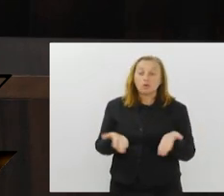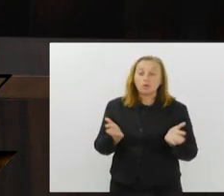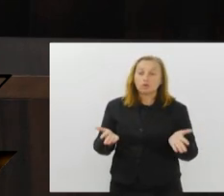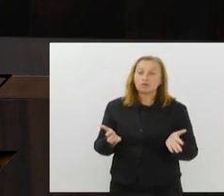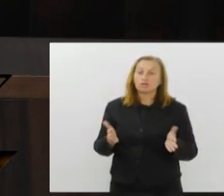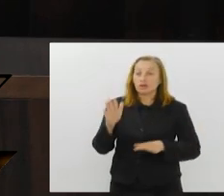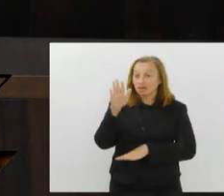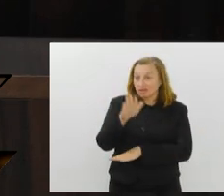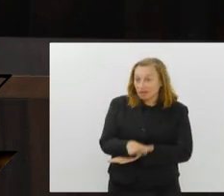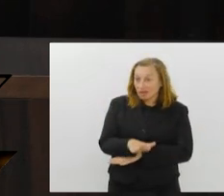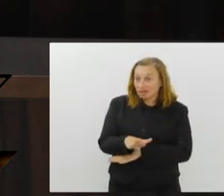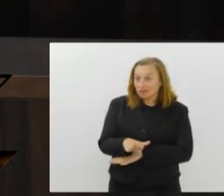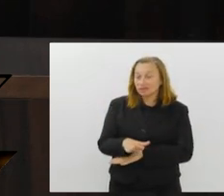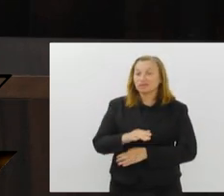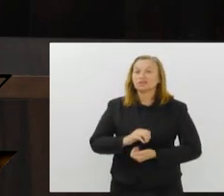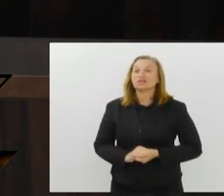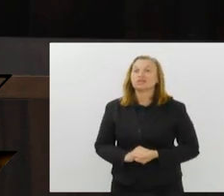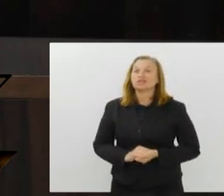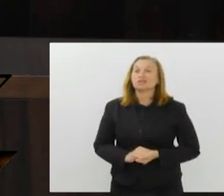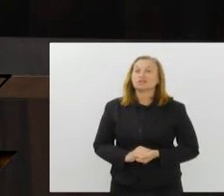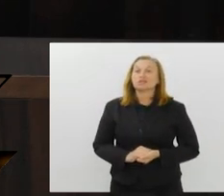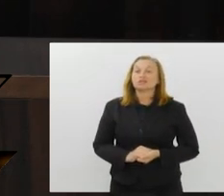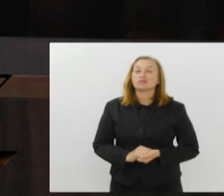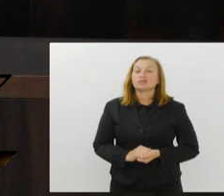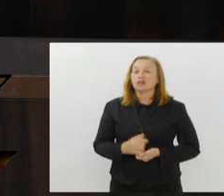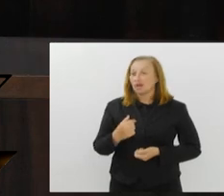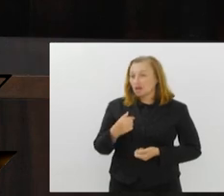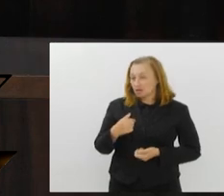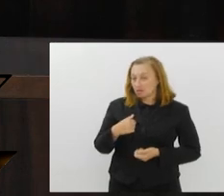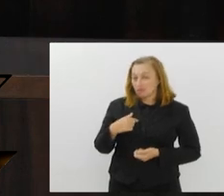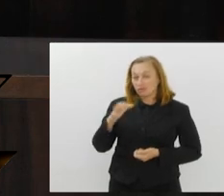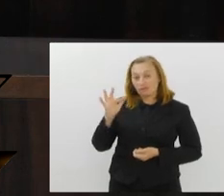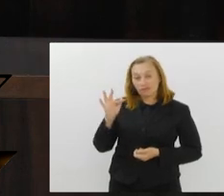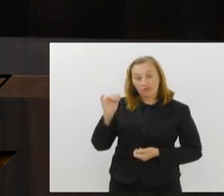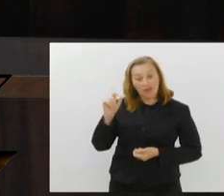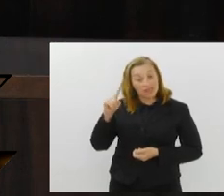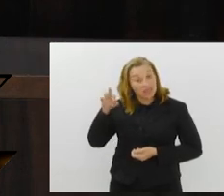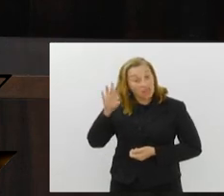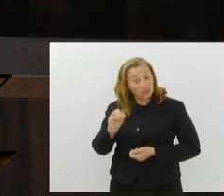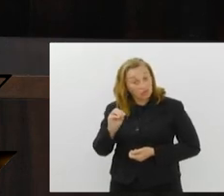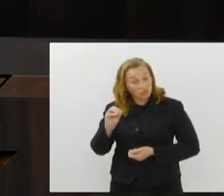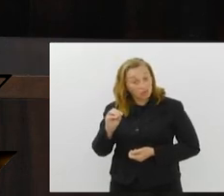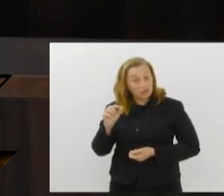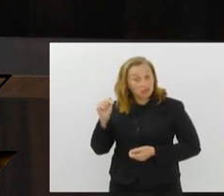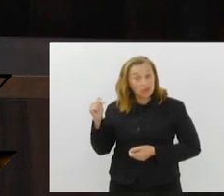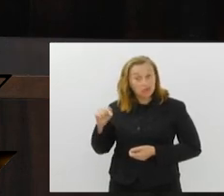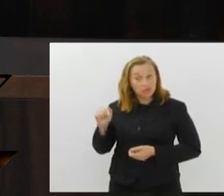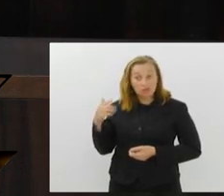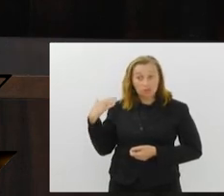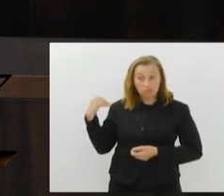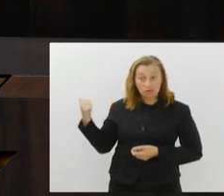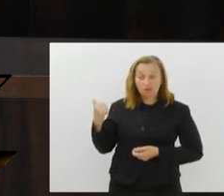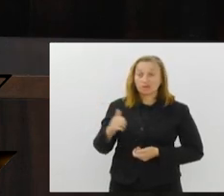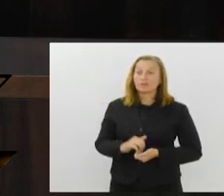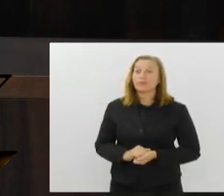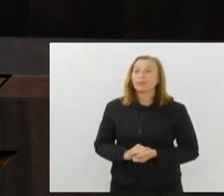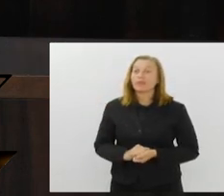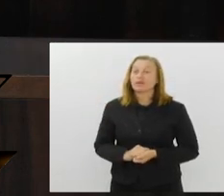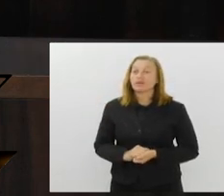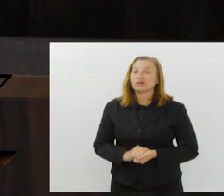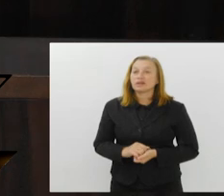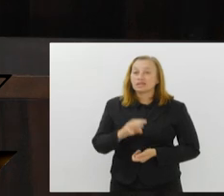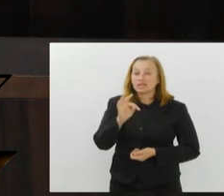tarde de um programa eu e o e o Fernando Fernandes aqui do meu lado da da